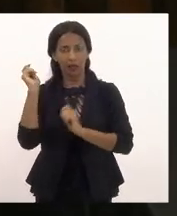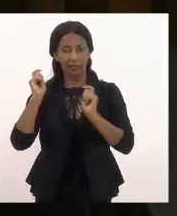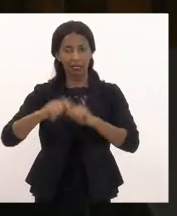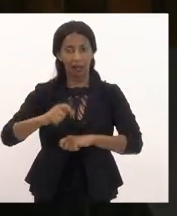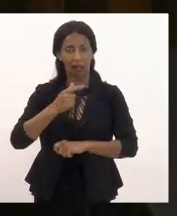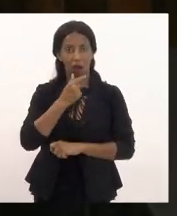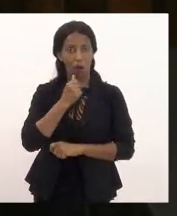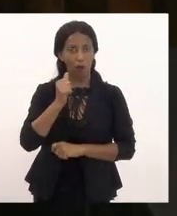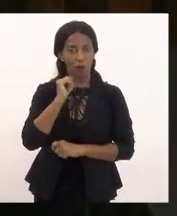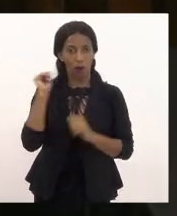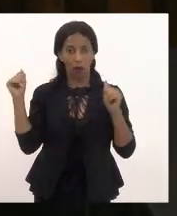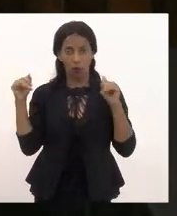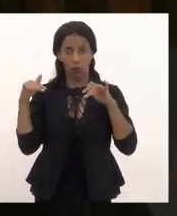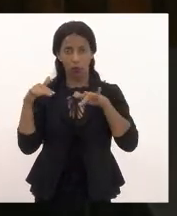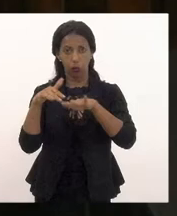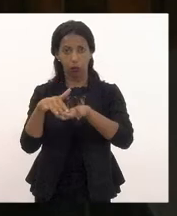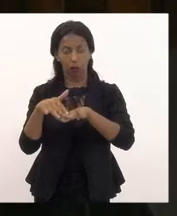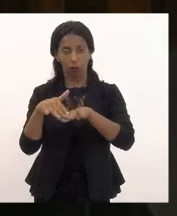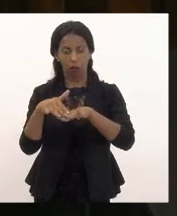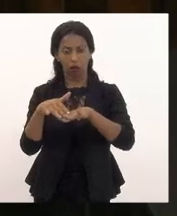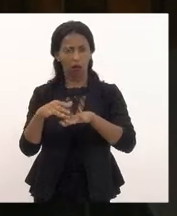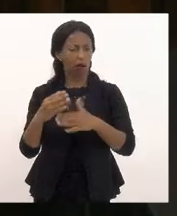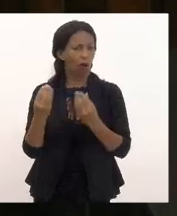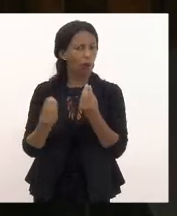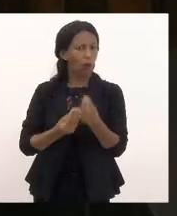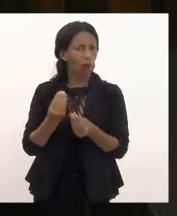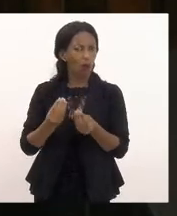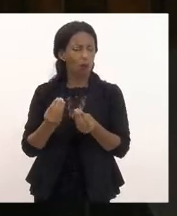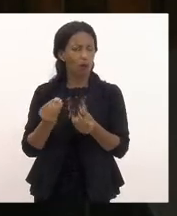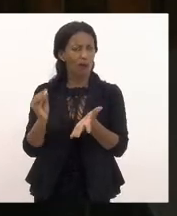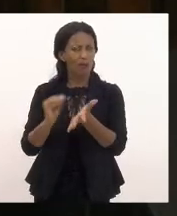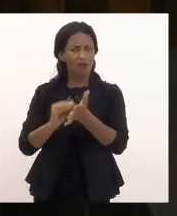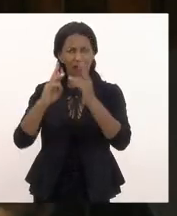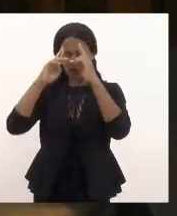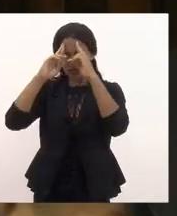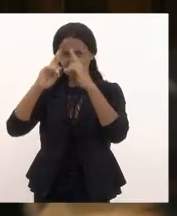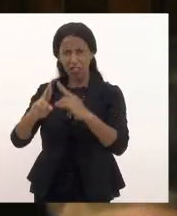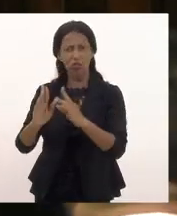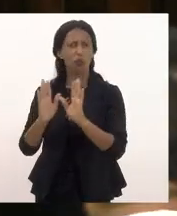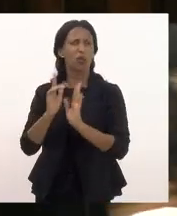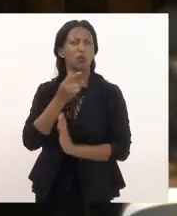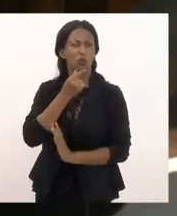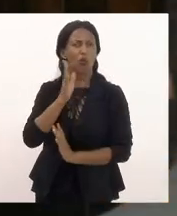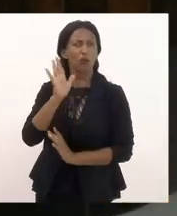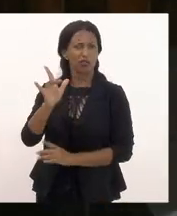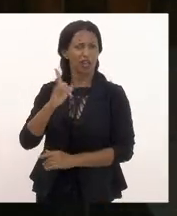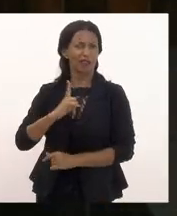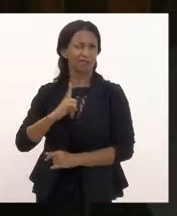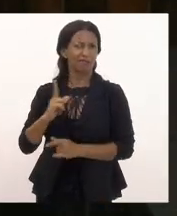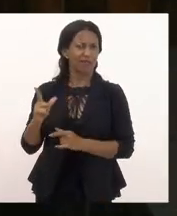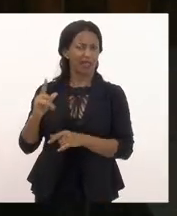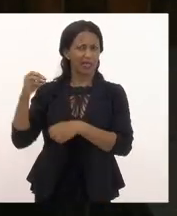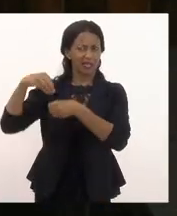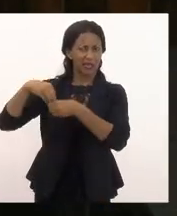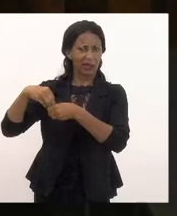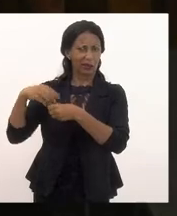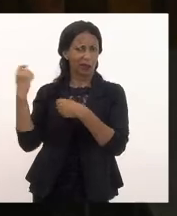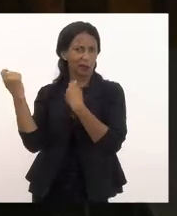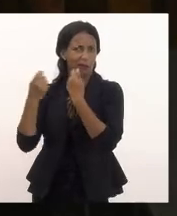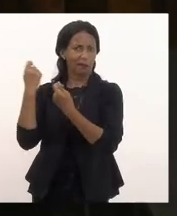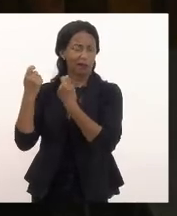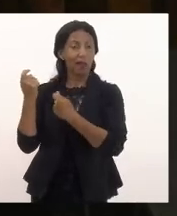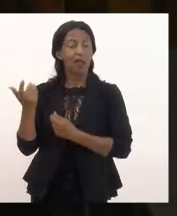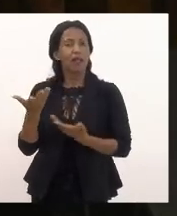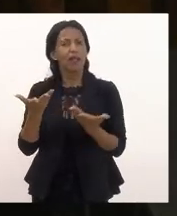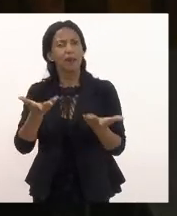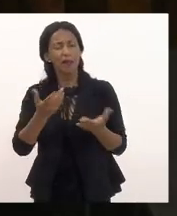e mulheres. Se não bastasse a falta de respeito que muitos homens já praticam contra as mulheres nas boates, ainda teria a